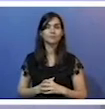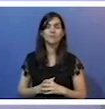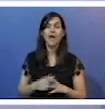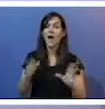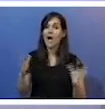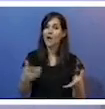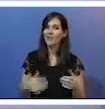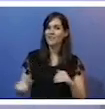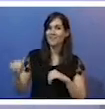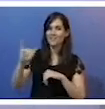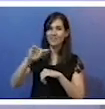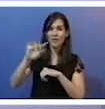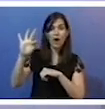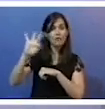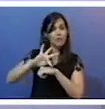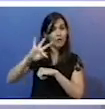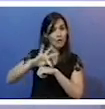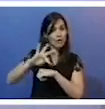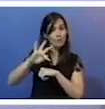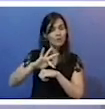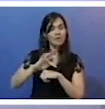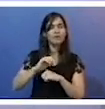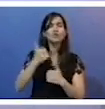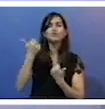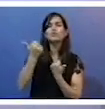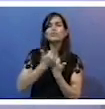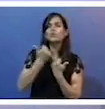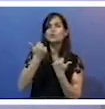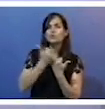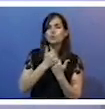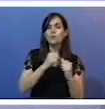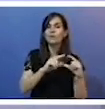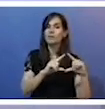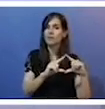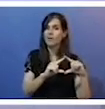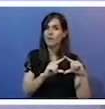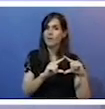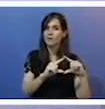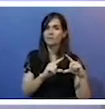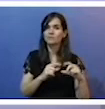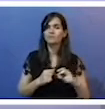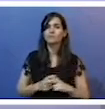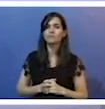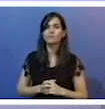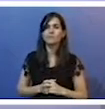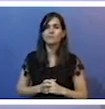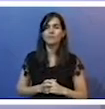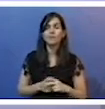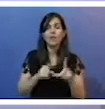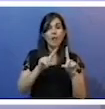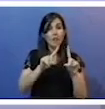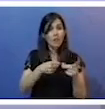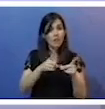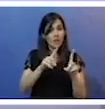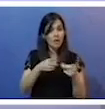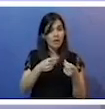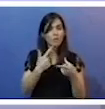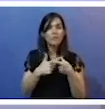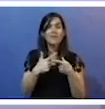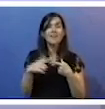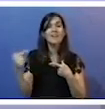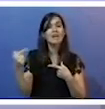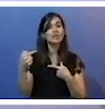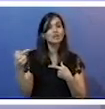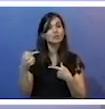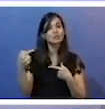e vamos substituir na delta no lugar do B eu vou colocar ao menos três dentro do parentes porque ele é